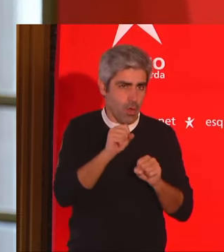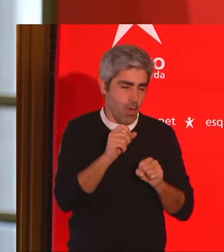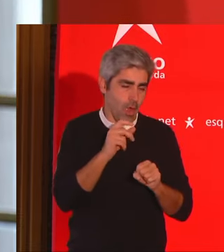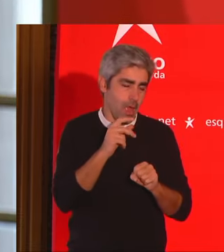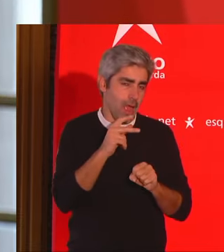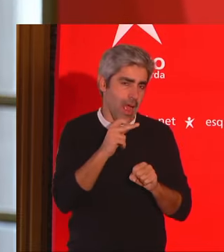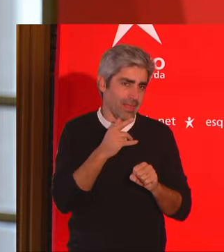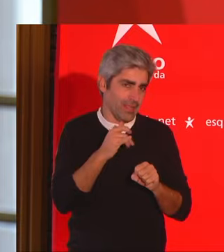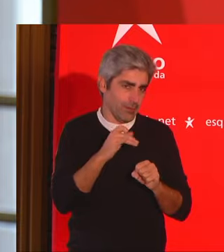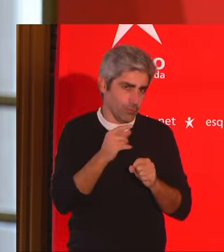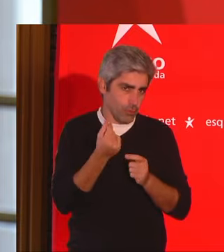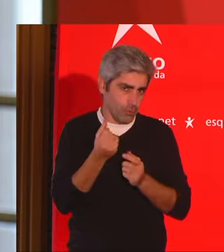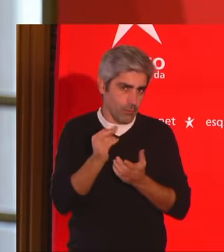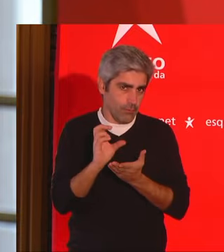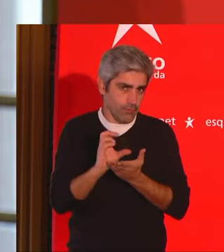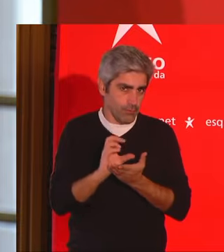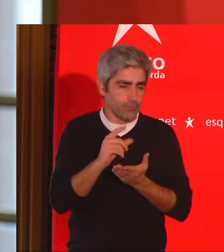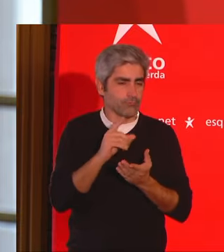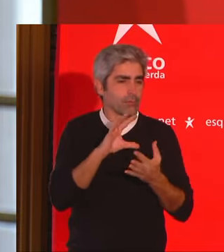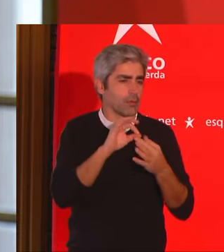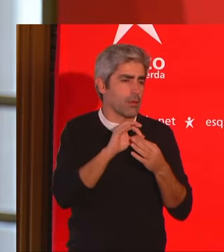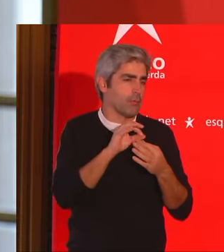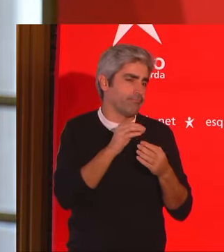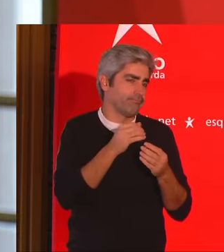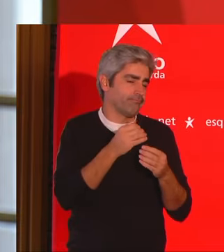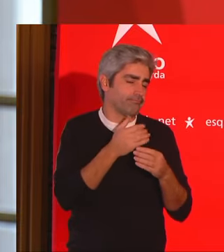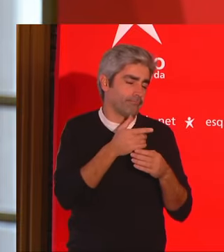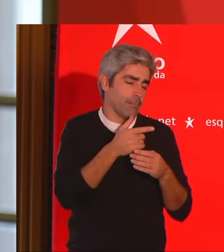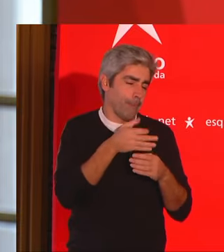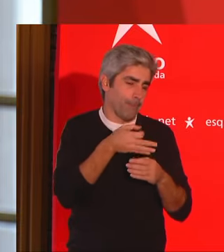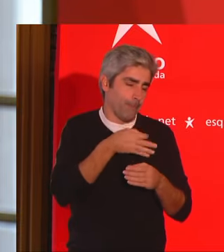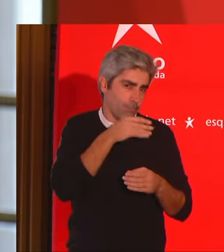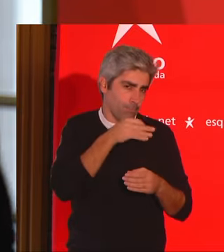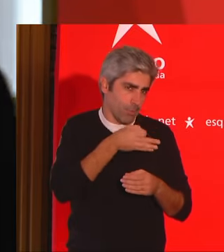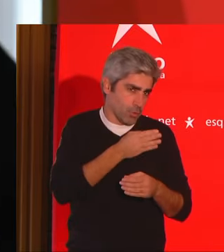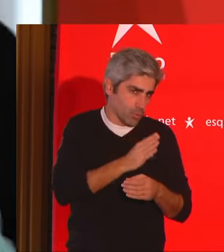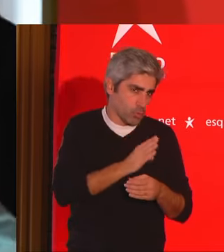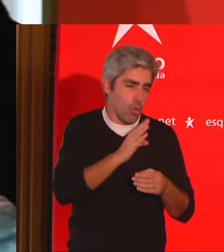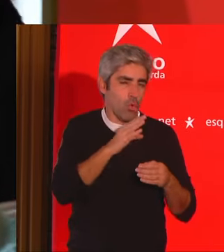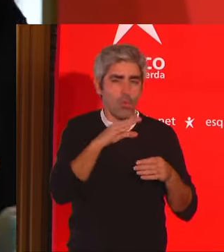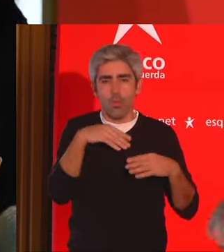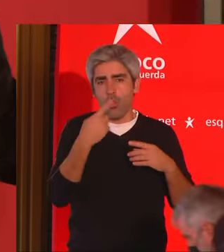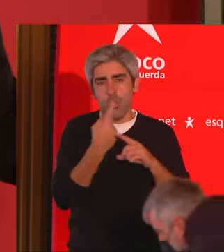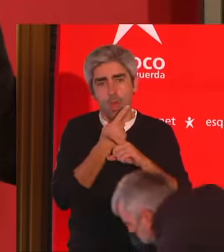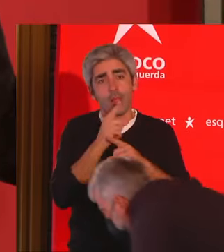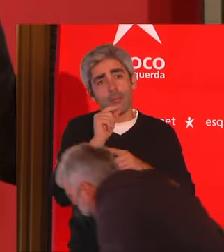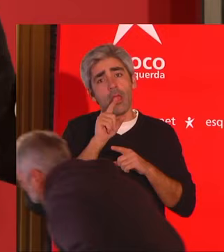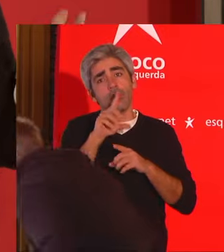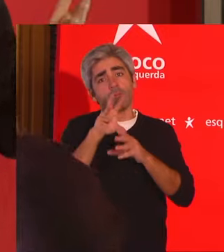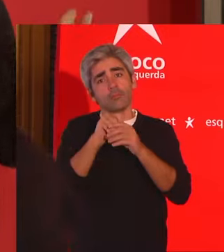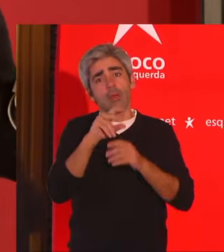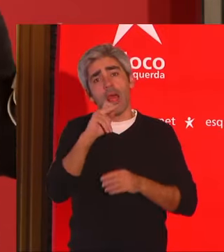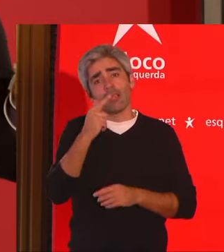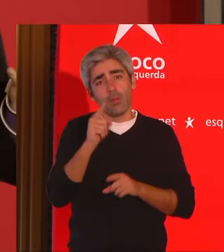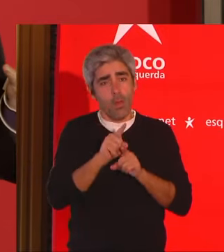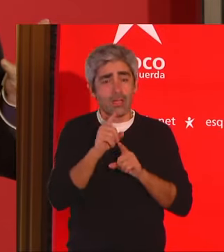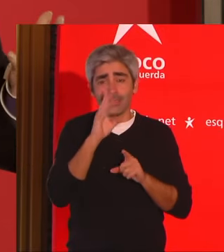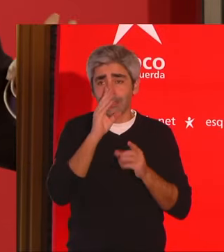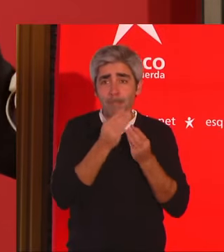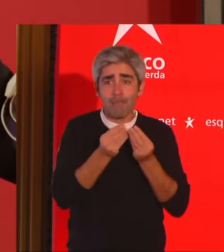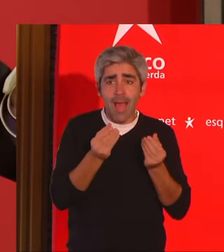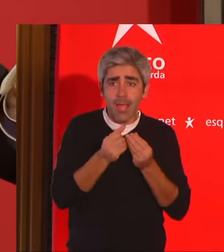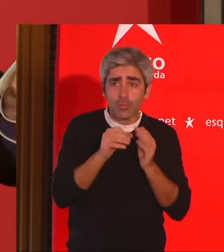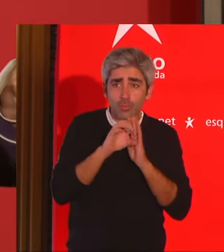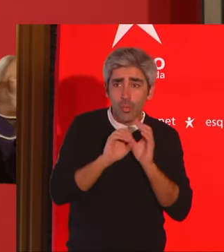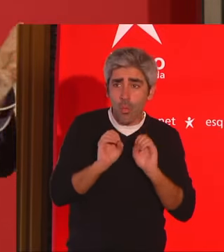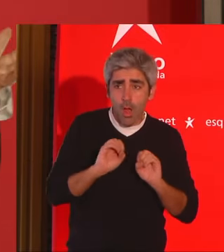Financeira, ligada à PJ e o Gabinete de Recuperação de Ativos, mas a mesma coisa em relação à autoridade tributária. Sem meios,